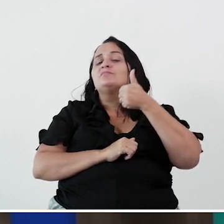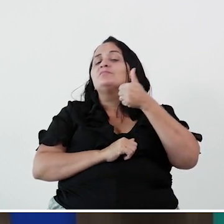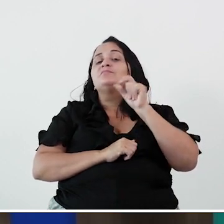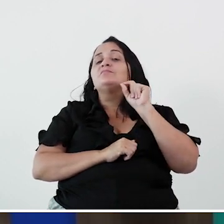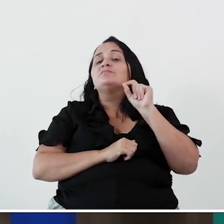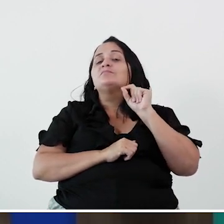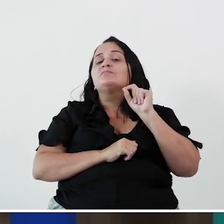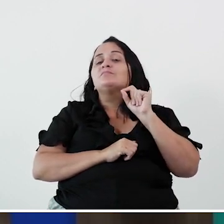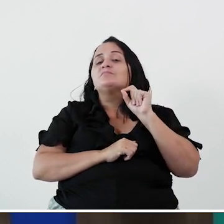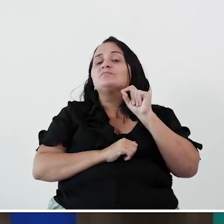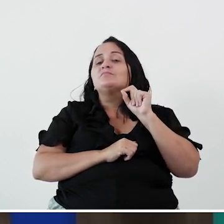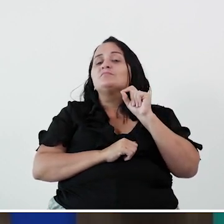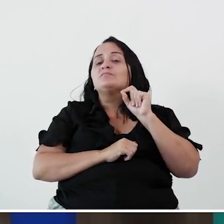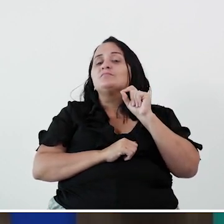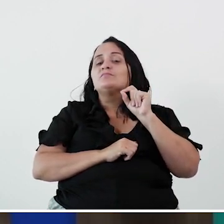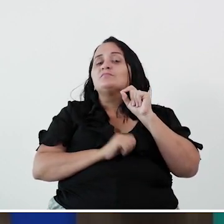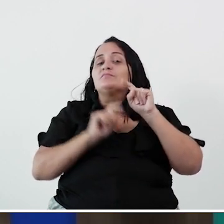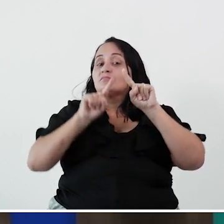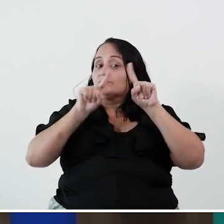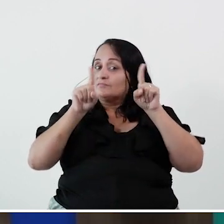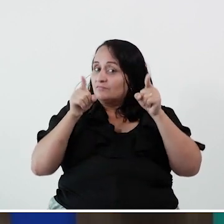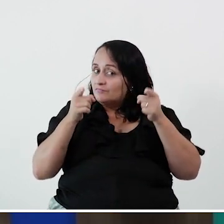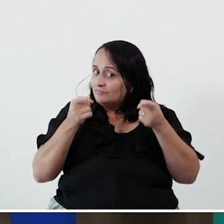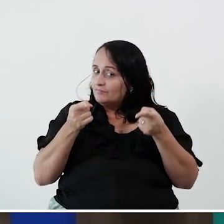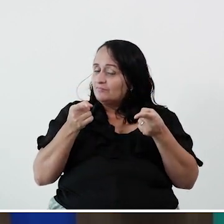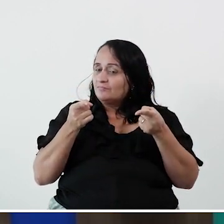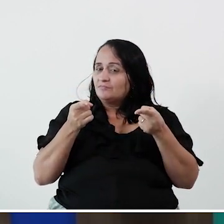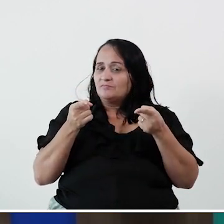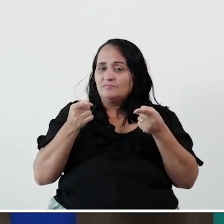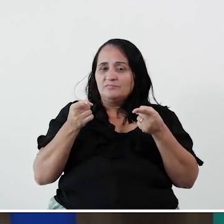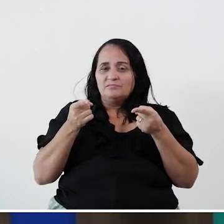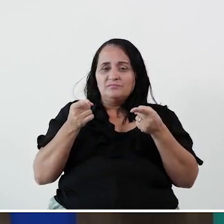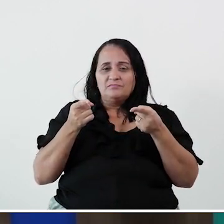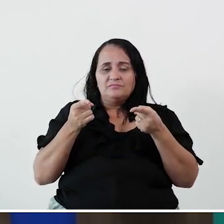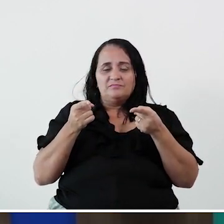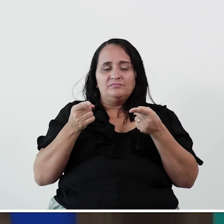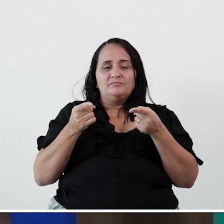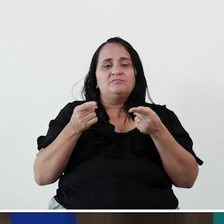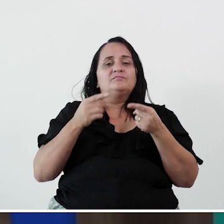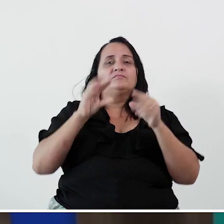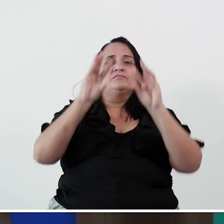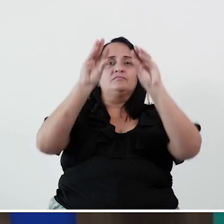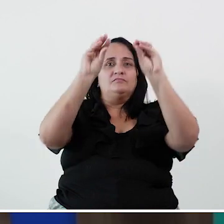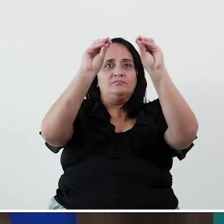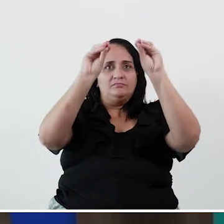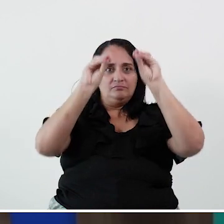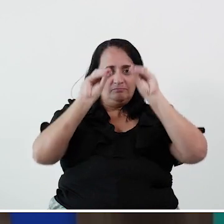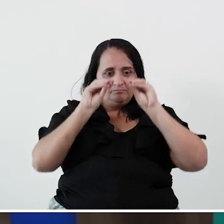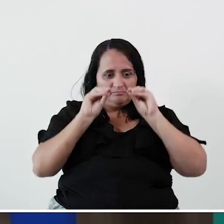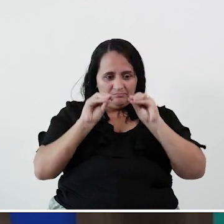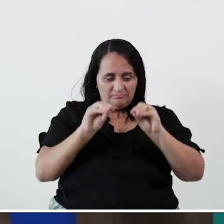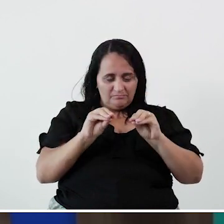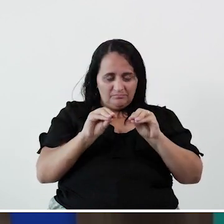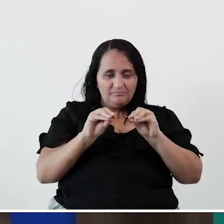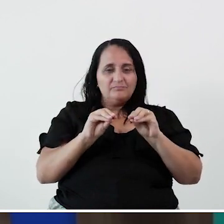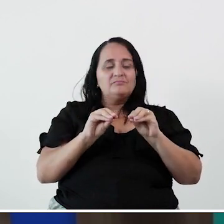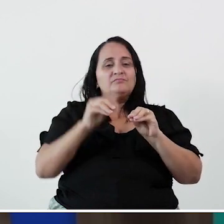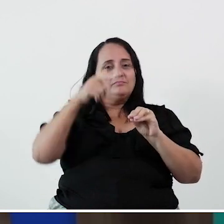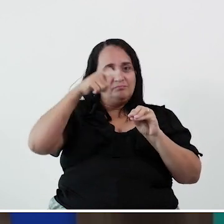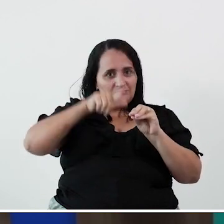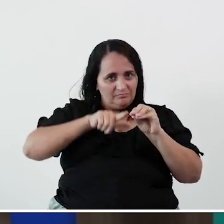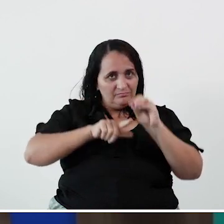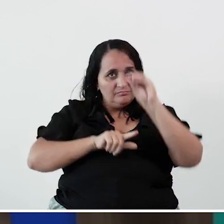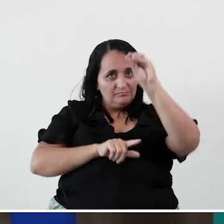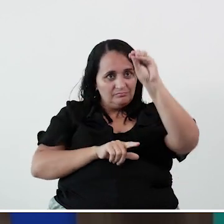resolvo? O que está entre parênteses. Então, eu vou repetindo a expressão menos